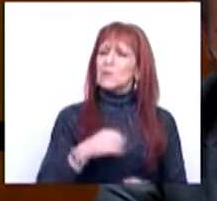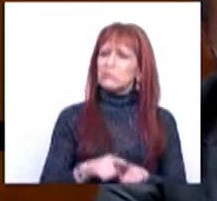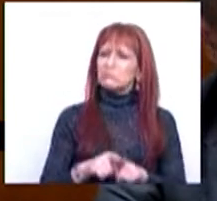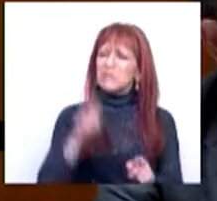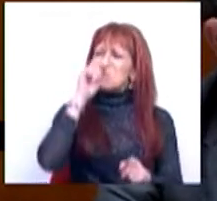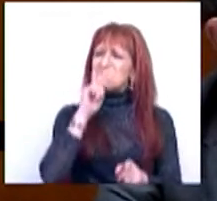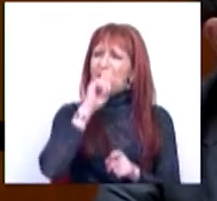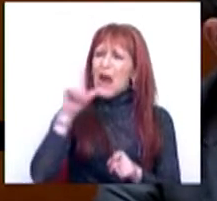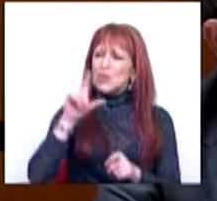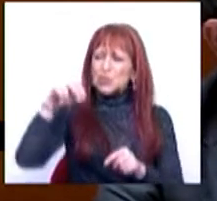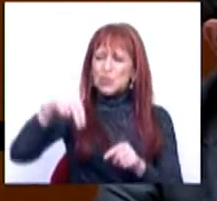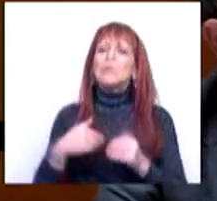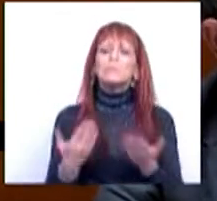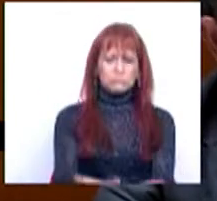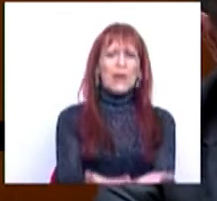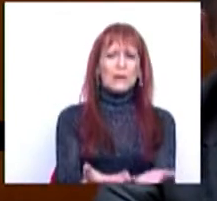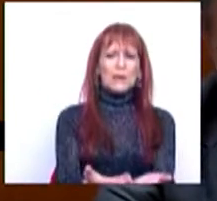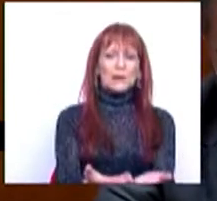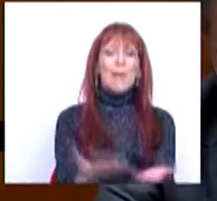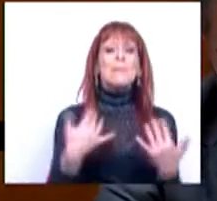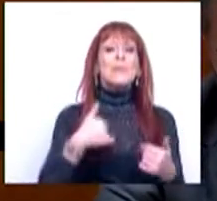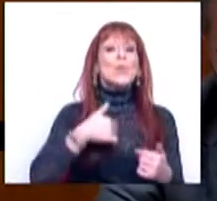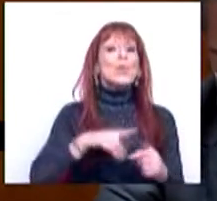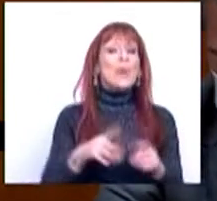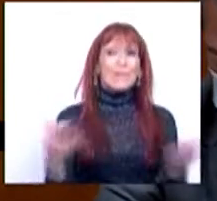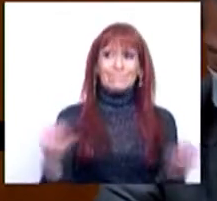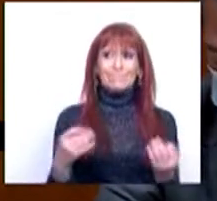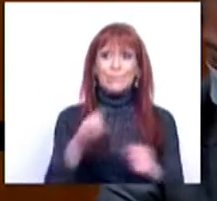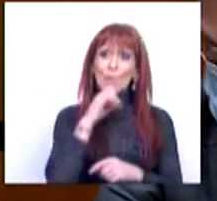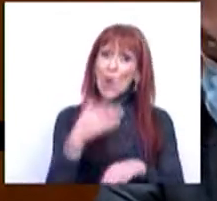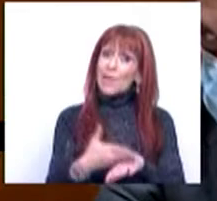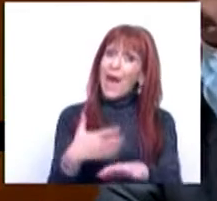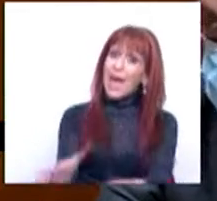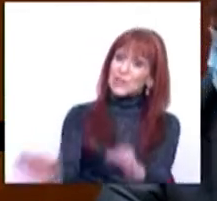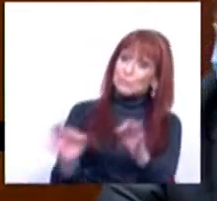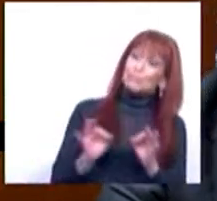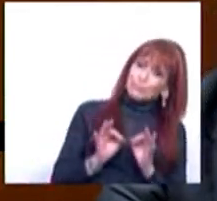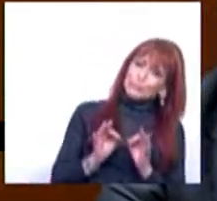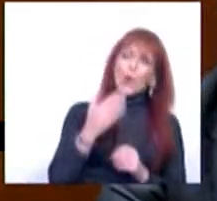maio e junho estará em cima da mesa, mas que eu gostaria sinceramente que pudesse ser antes. Muito obrigado.